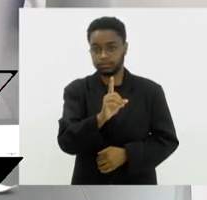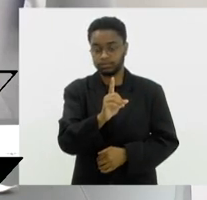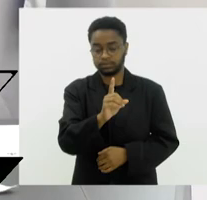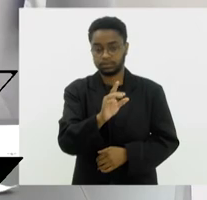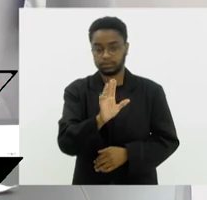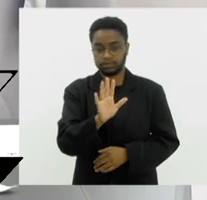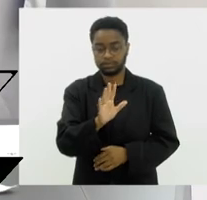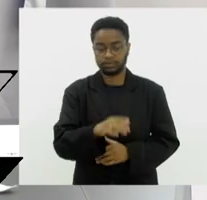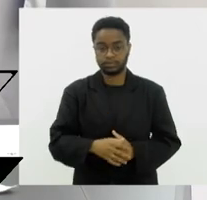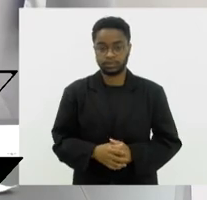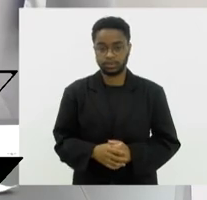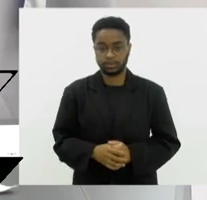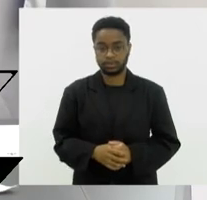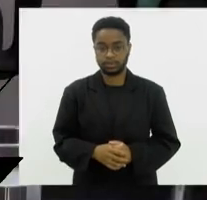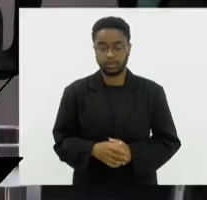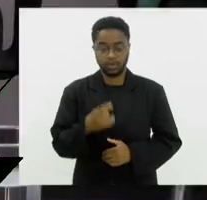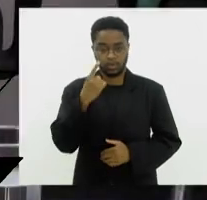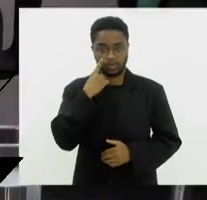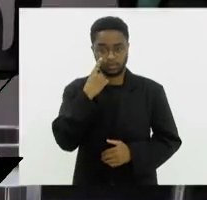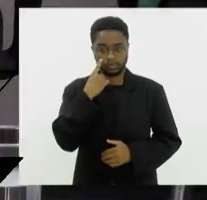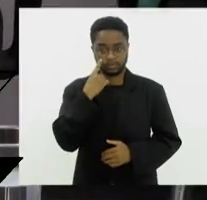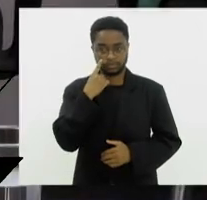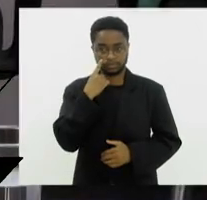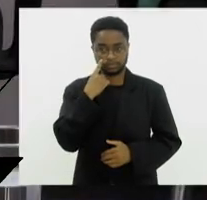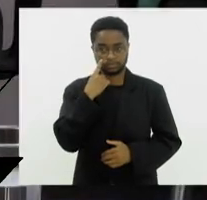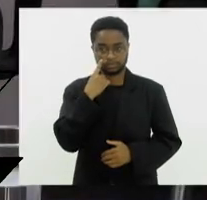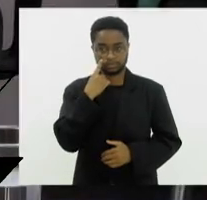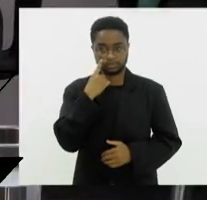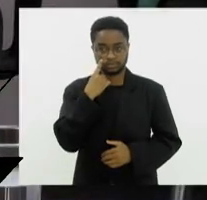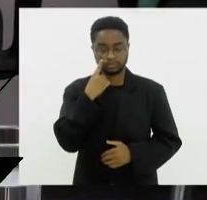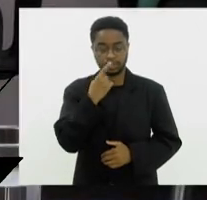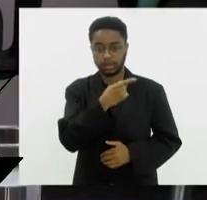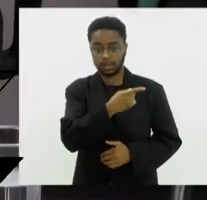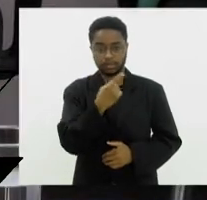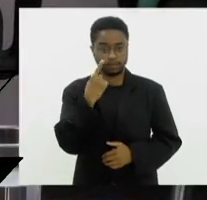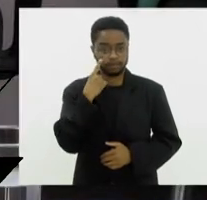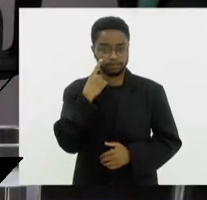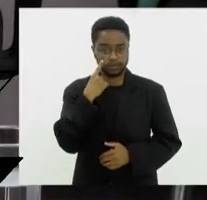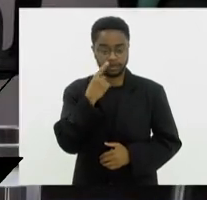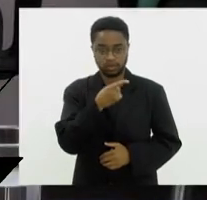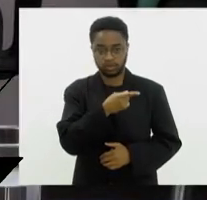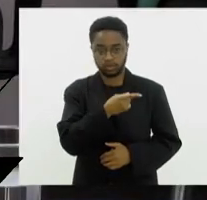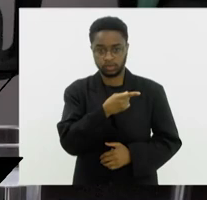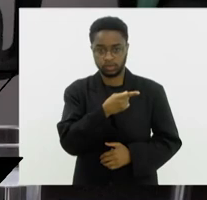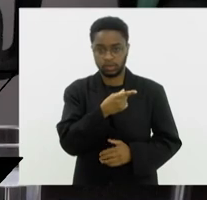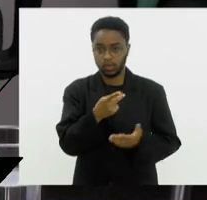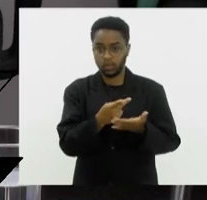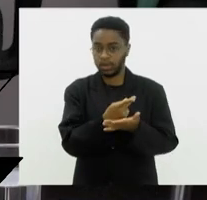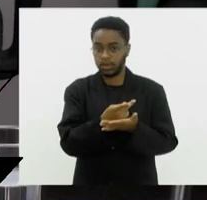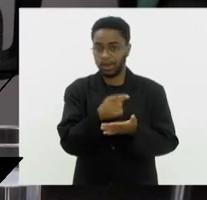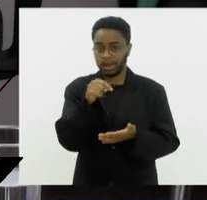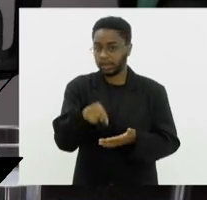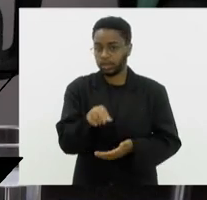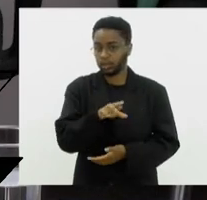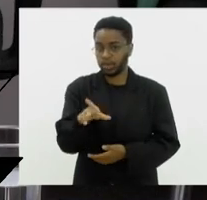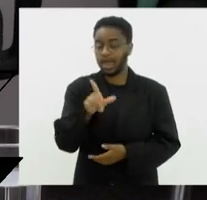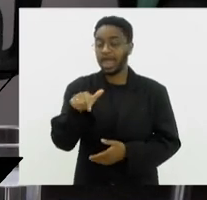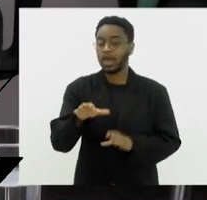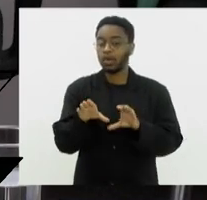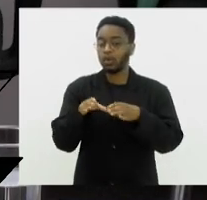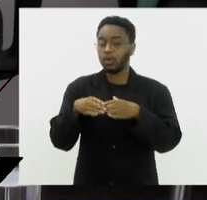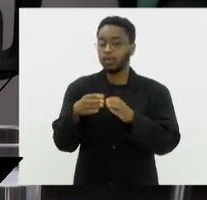própria sessão de hoje. Mas olha só, está vendo aqui, o erro não está aqui, não. Está na comissão